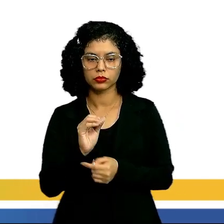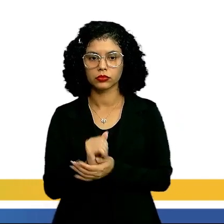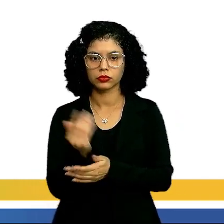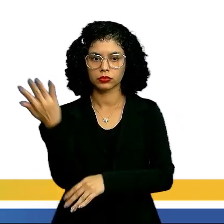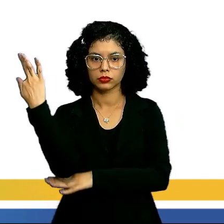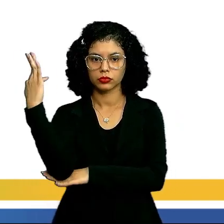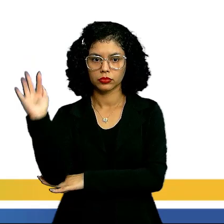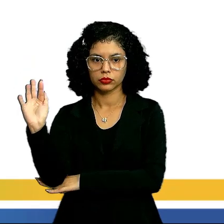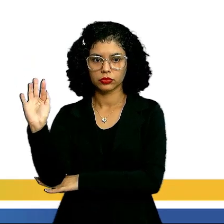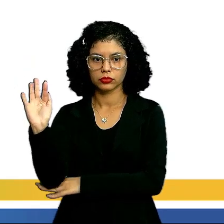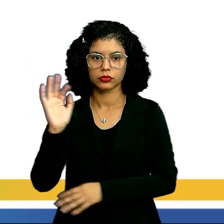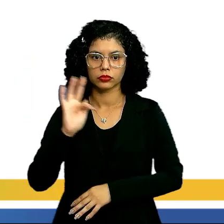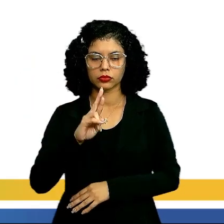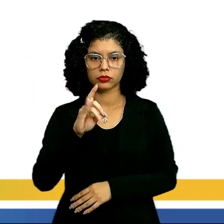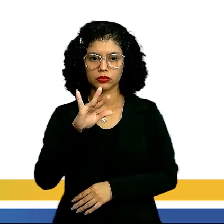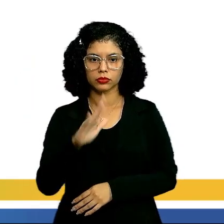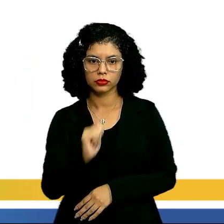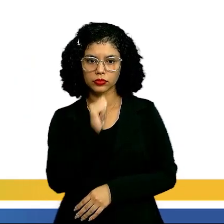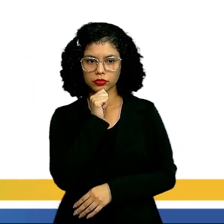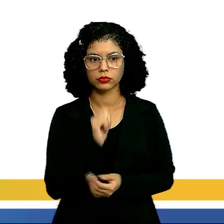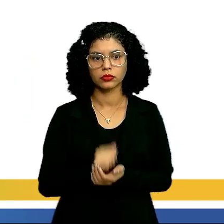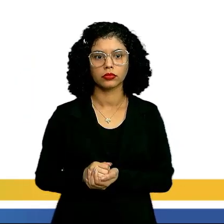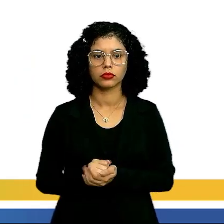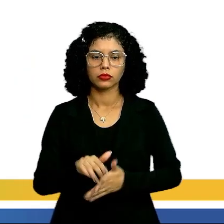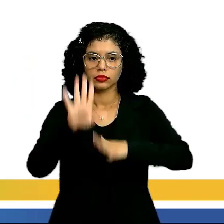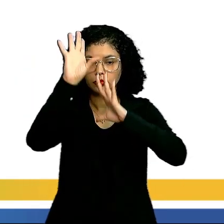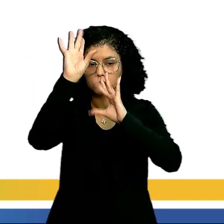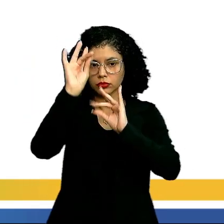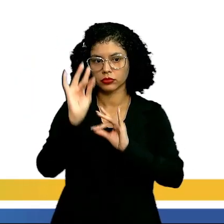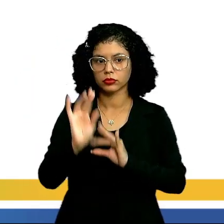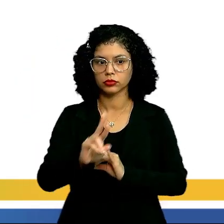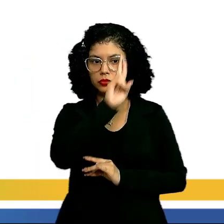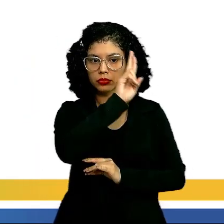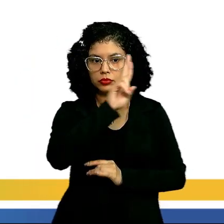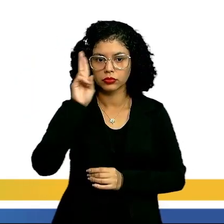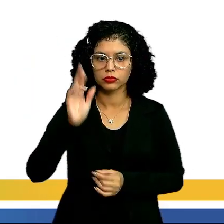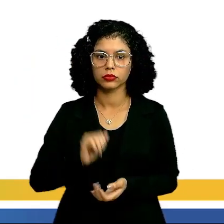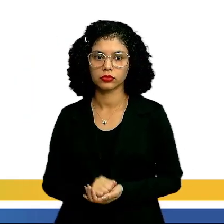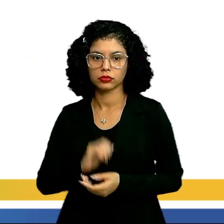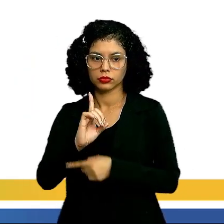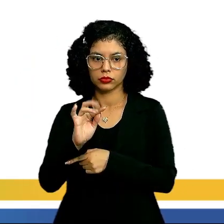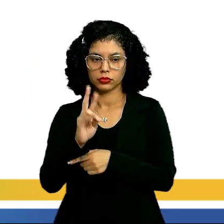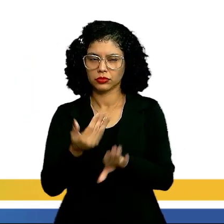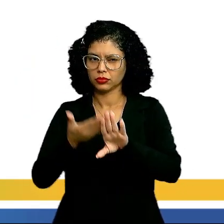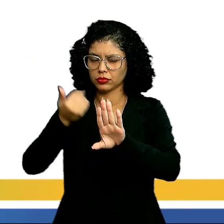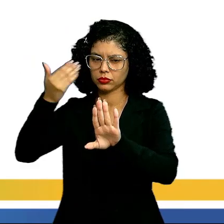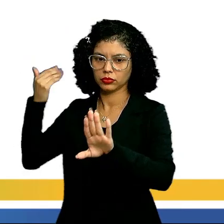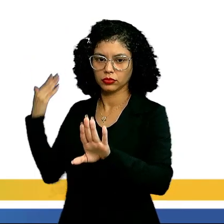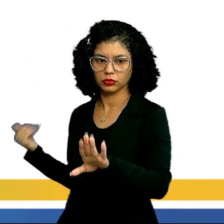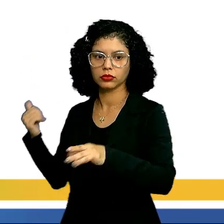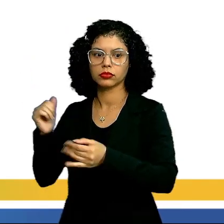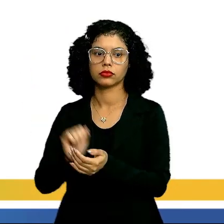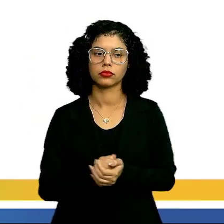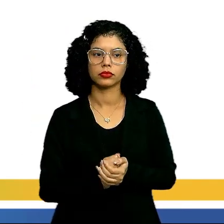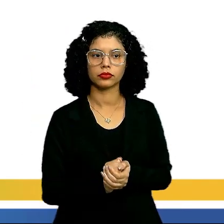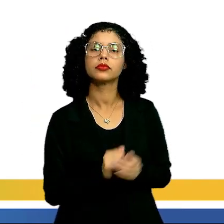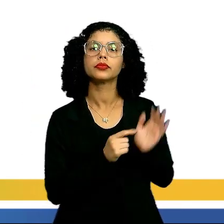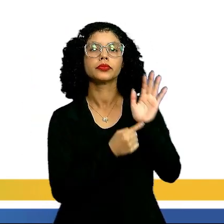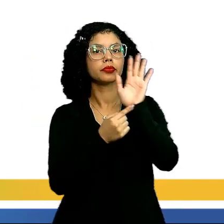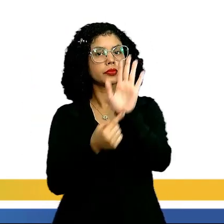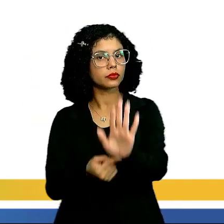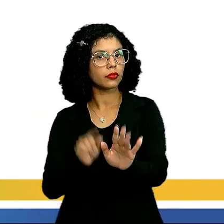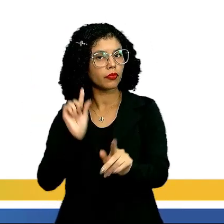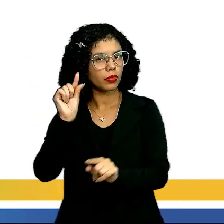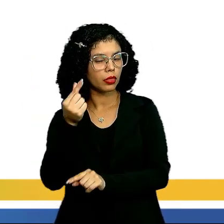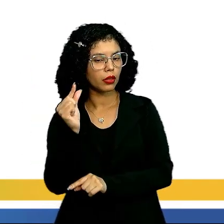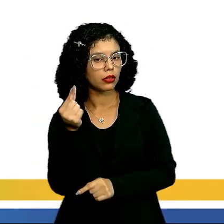e a Francesca, que são amantes trágicos, cuja história foi contada por Dante lá na Divina Comédia. Então, mostra